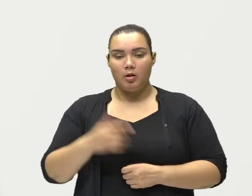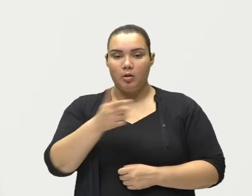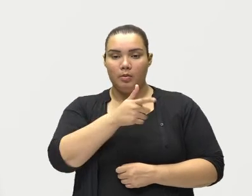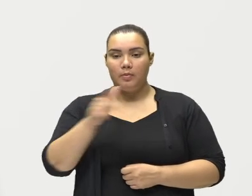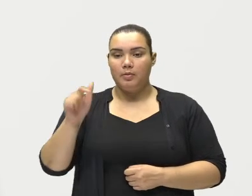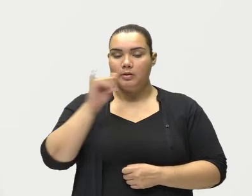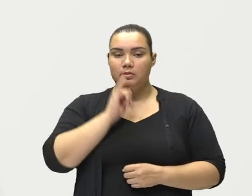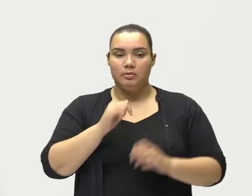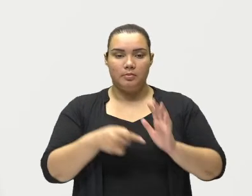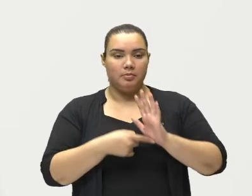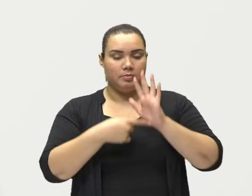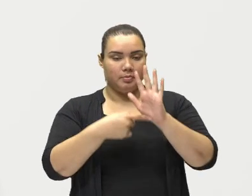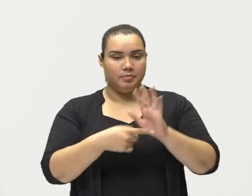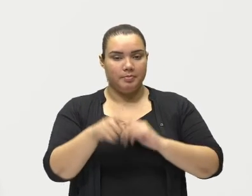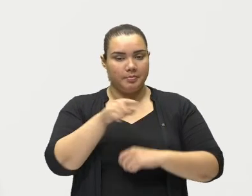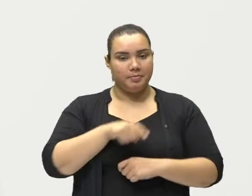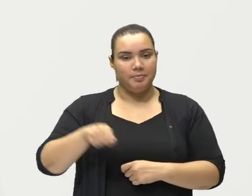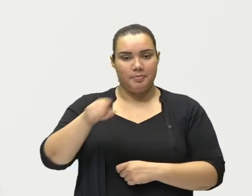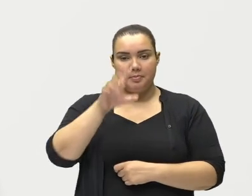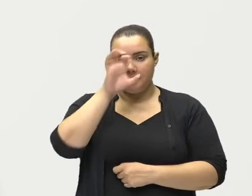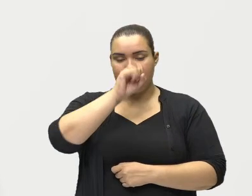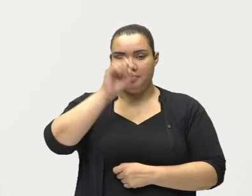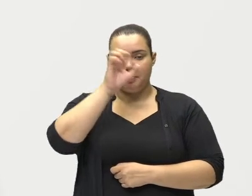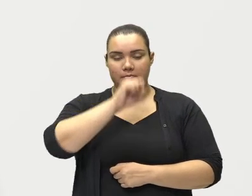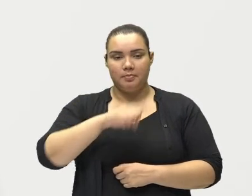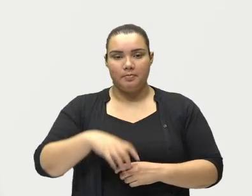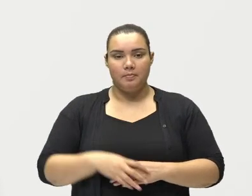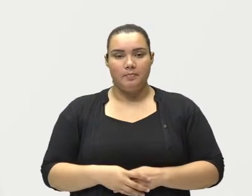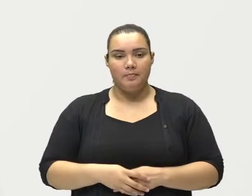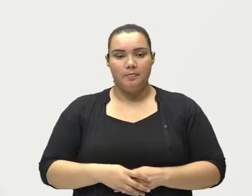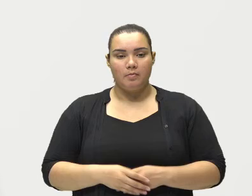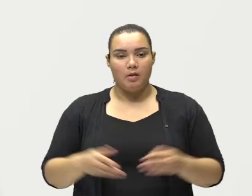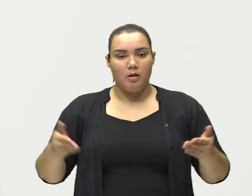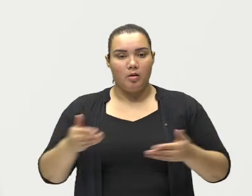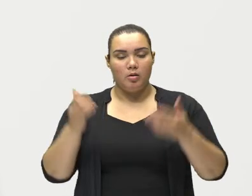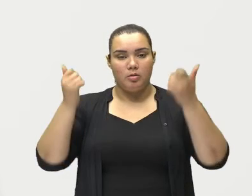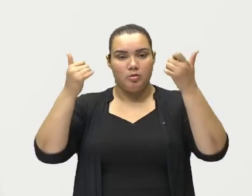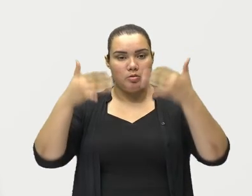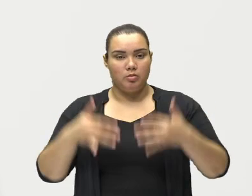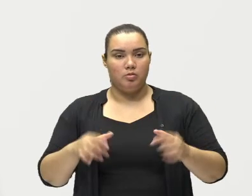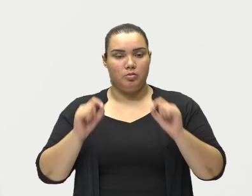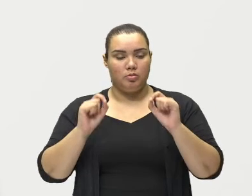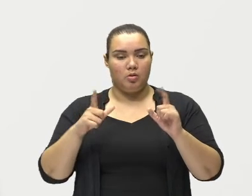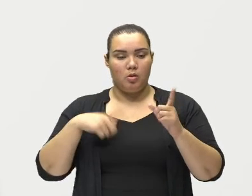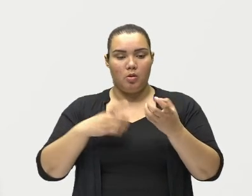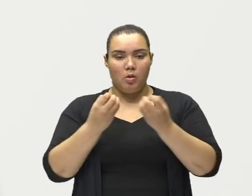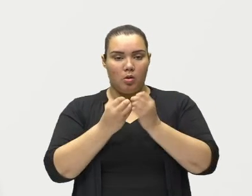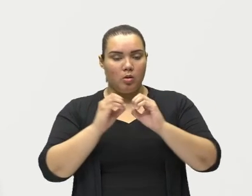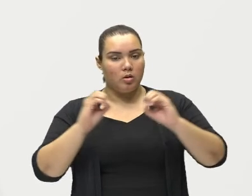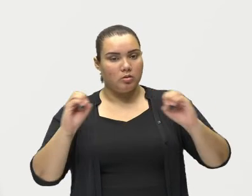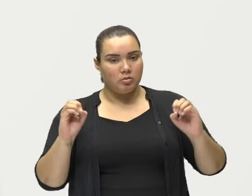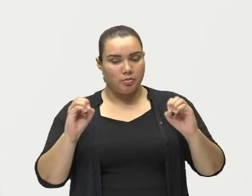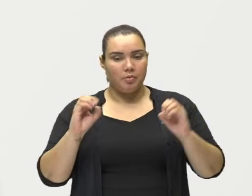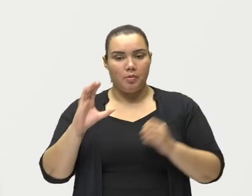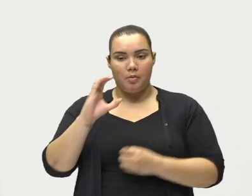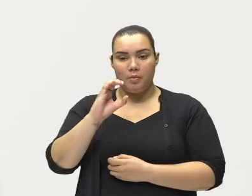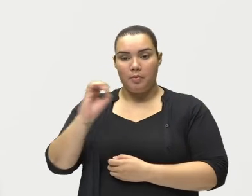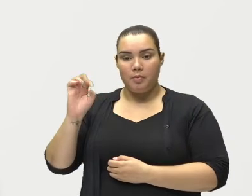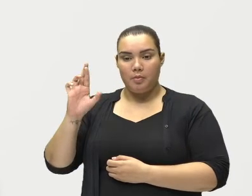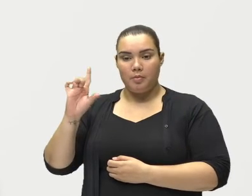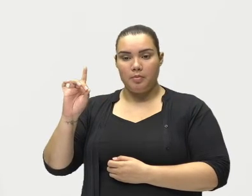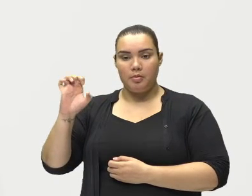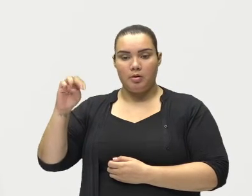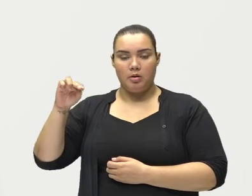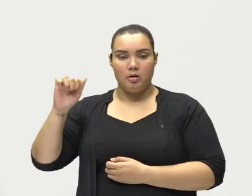que nós trouxemos para você. Olha só. Vamos falar agora sobre orações coordenadas. Orações